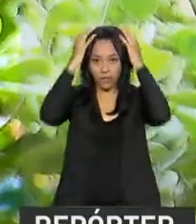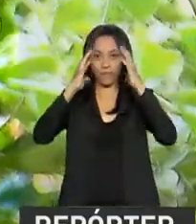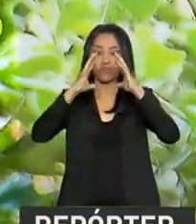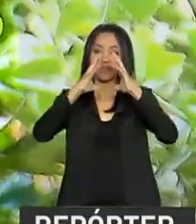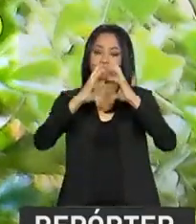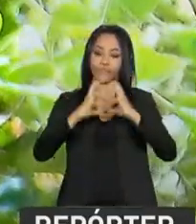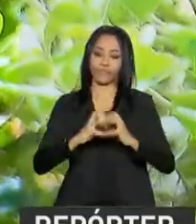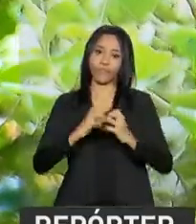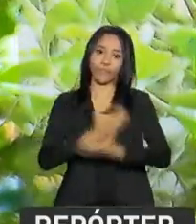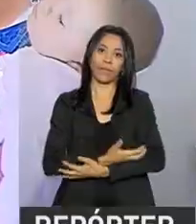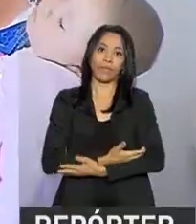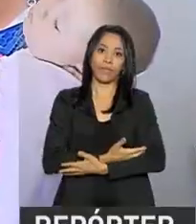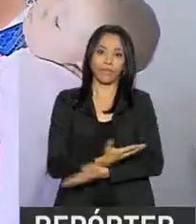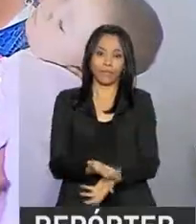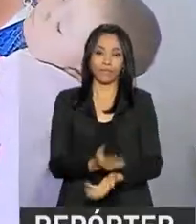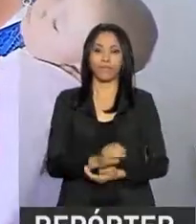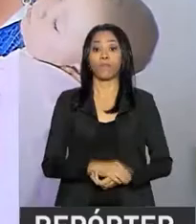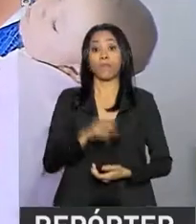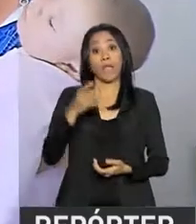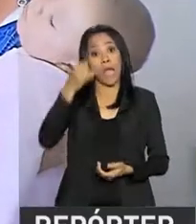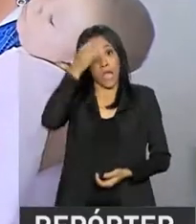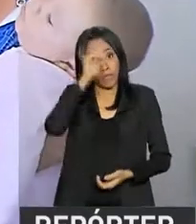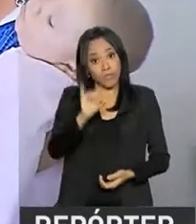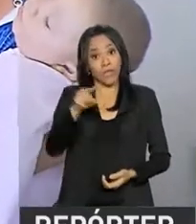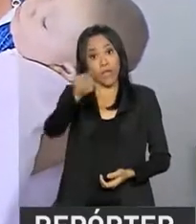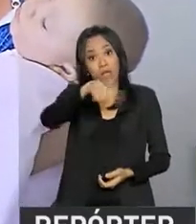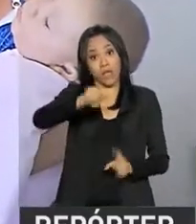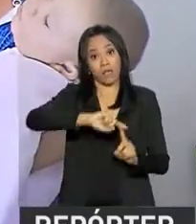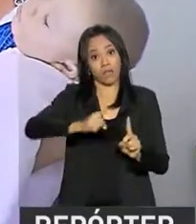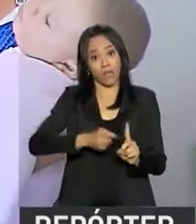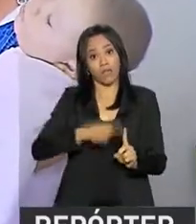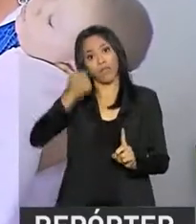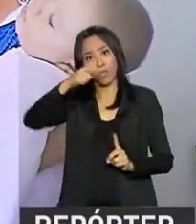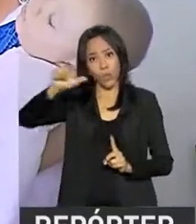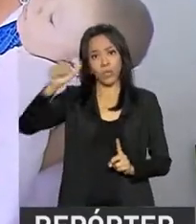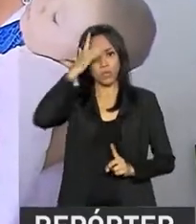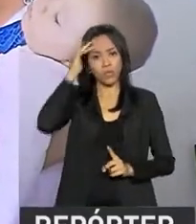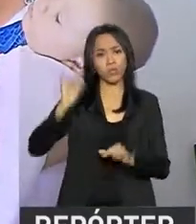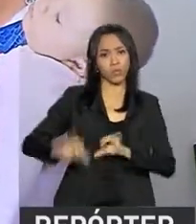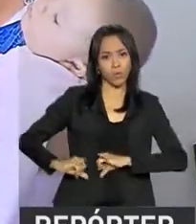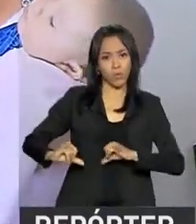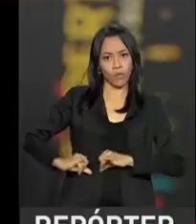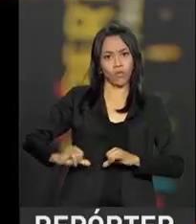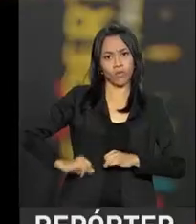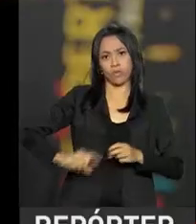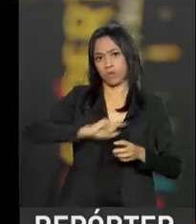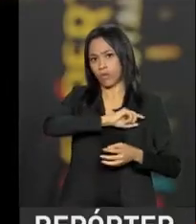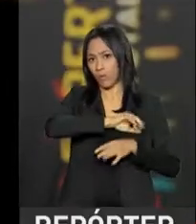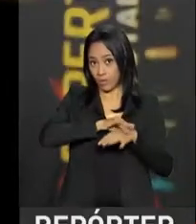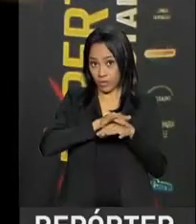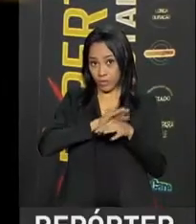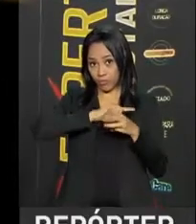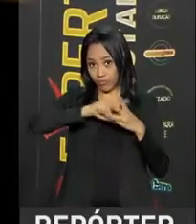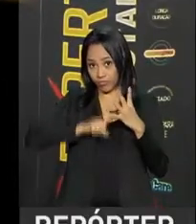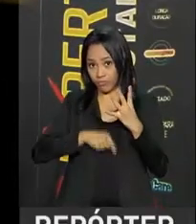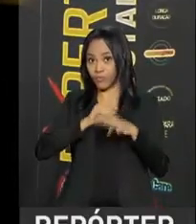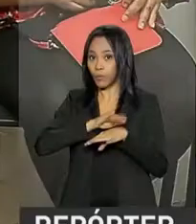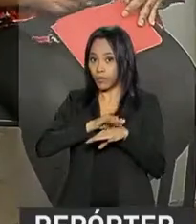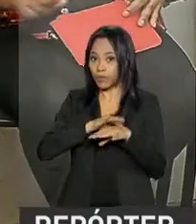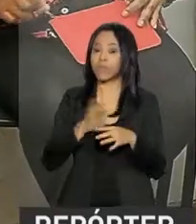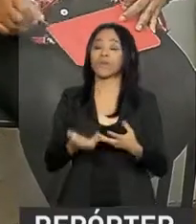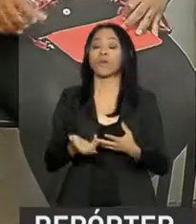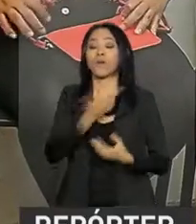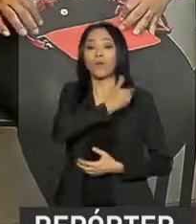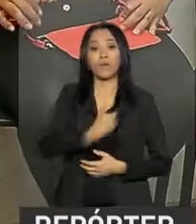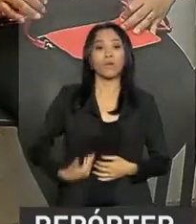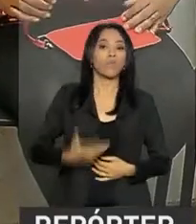em bebês para evitar que grávidas e outras pessoas sofreram com essas doenças o governo federal expandiu o